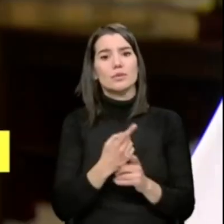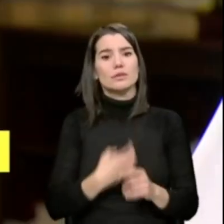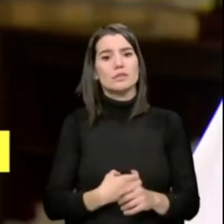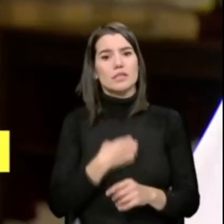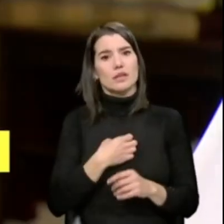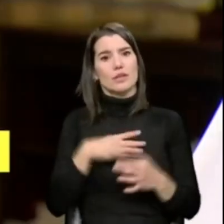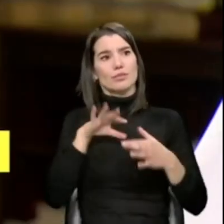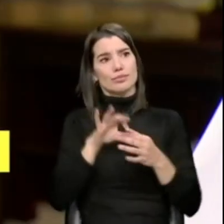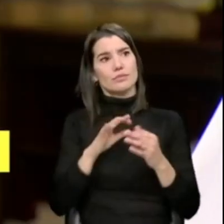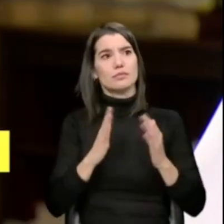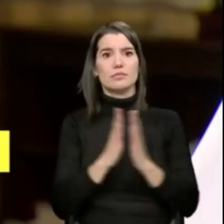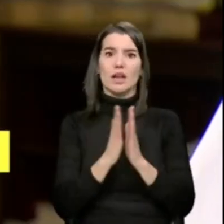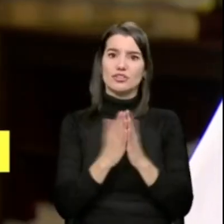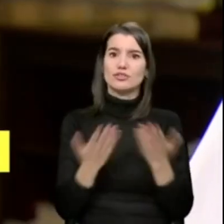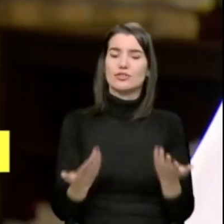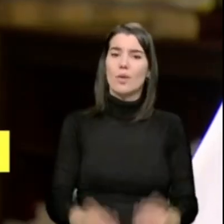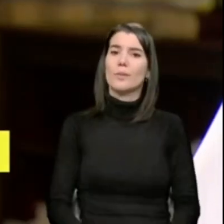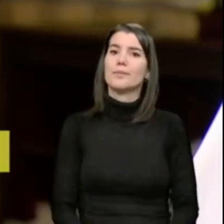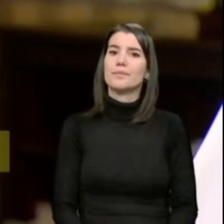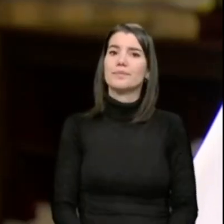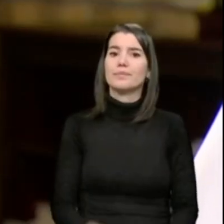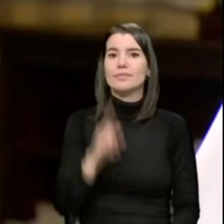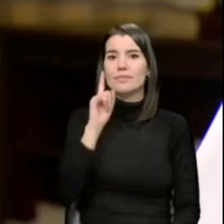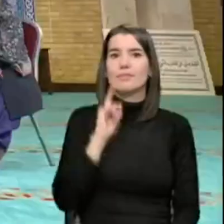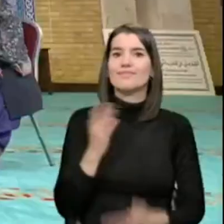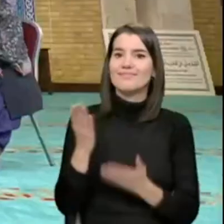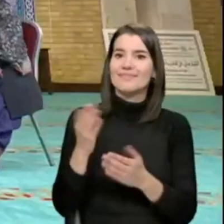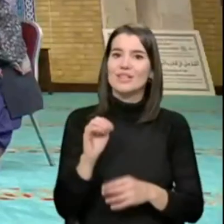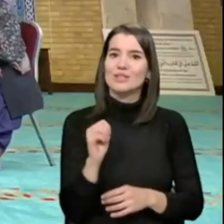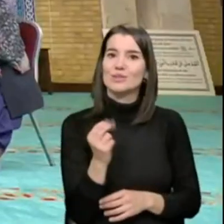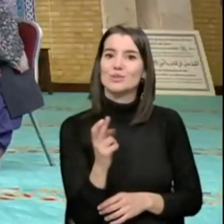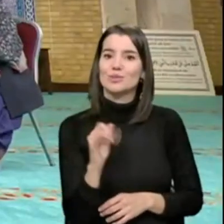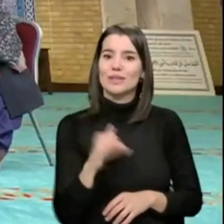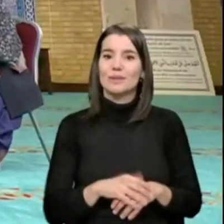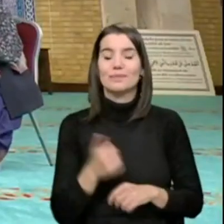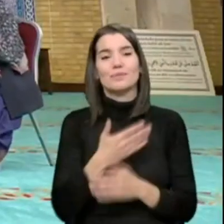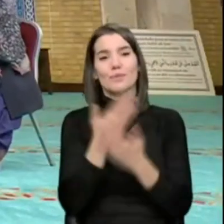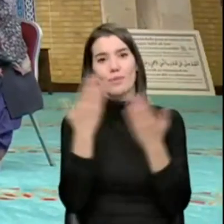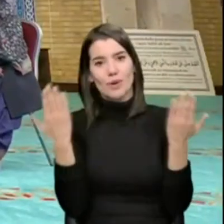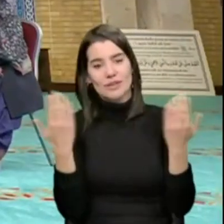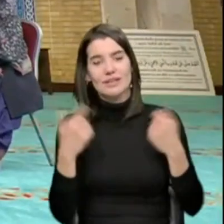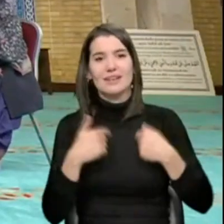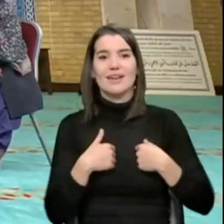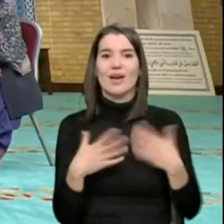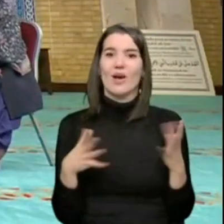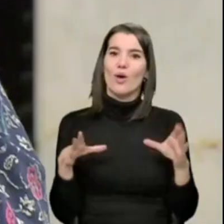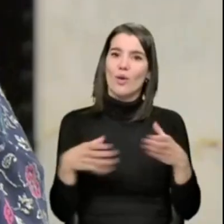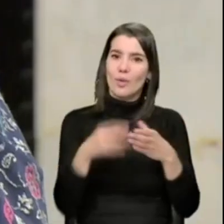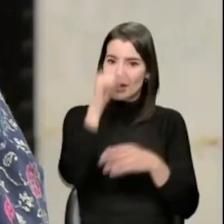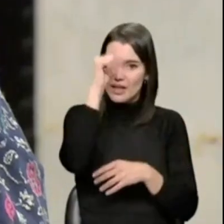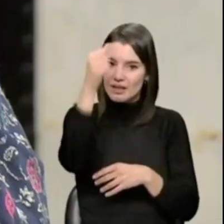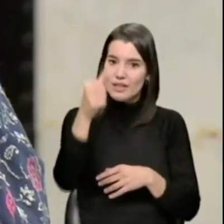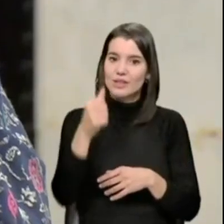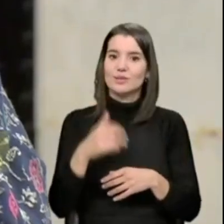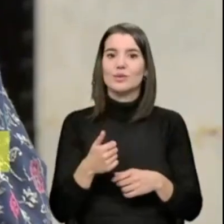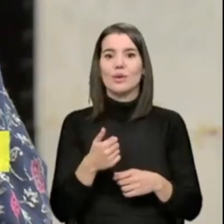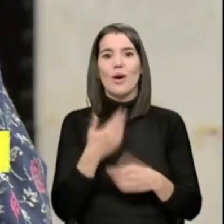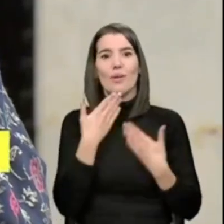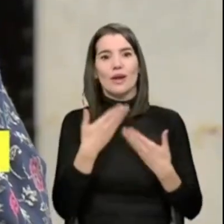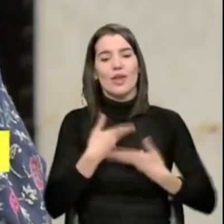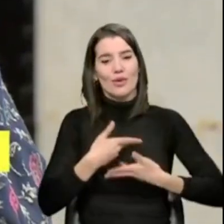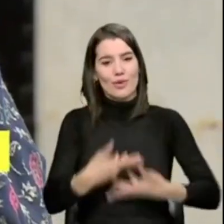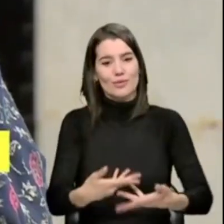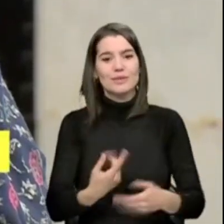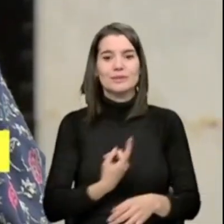religião. Sonia Gala. Bom dia, Namastê, em nome da comunidade hindu. Obrigada pelo convite. Bom, vou ter